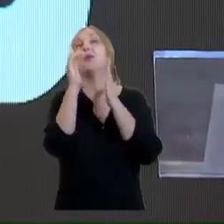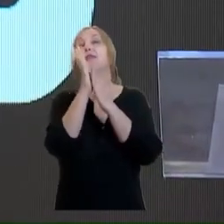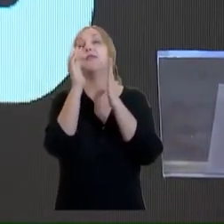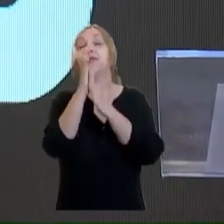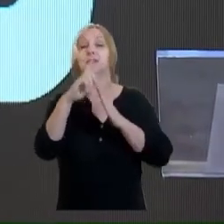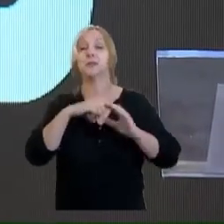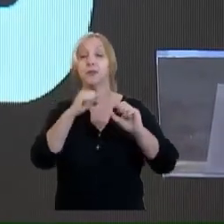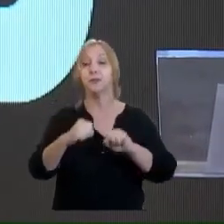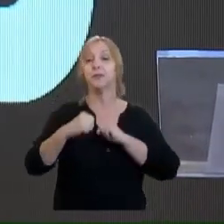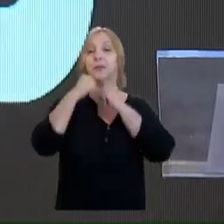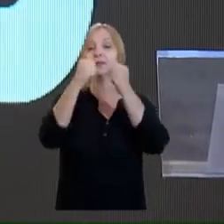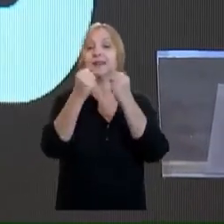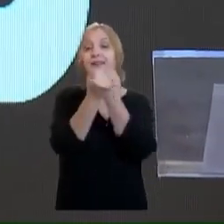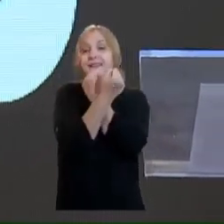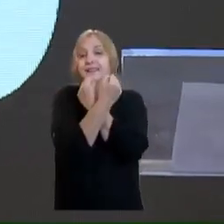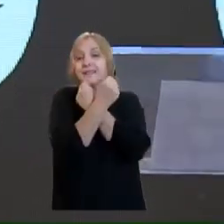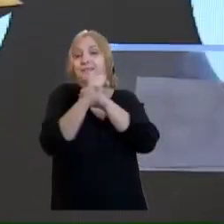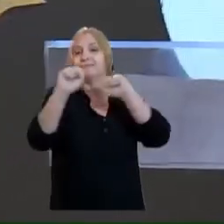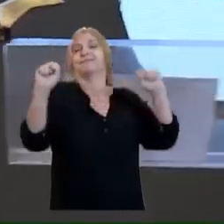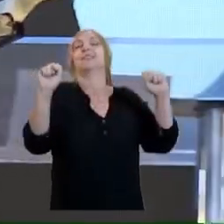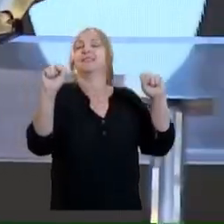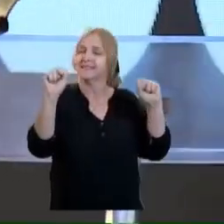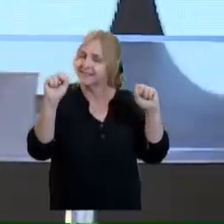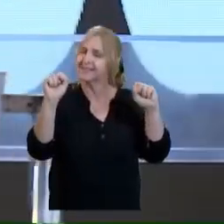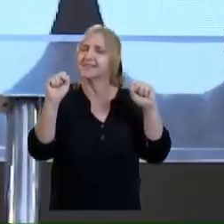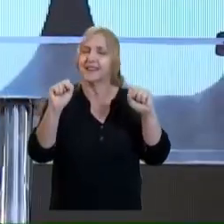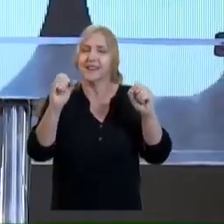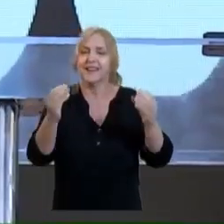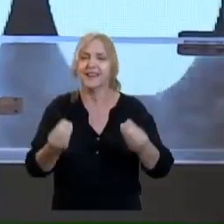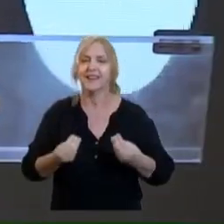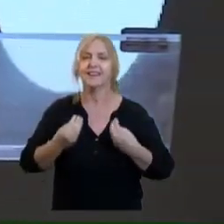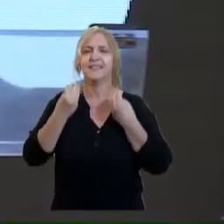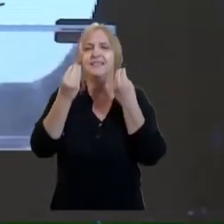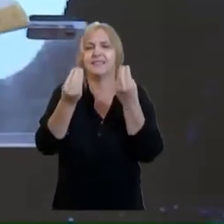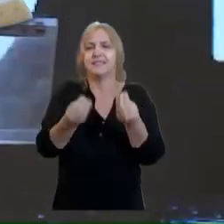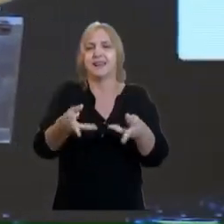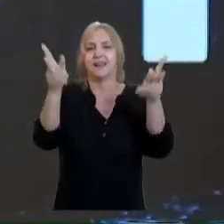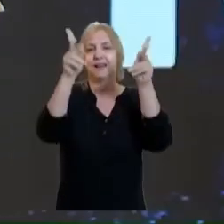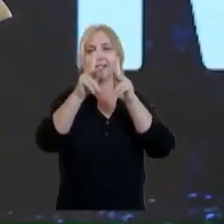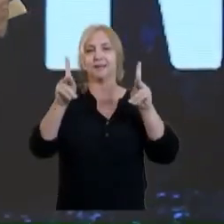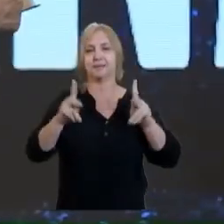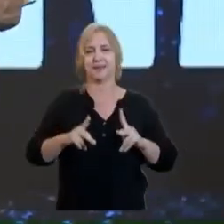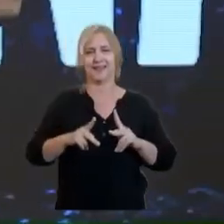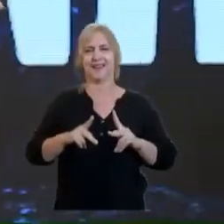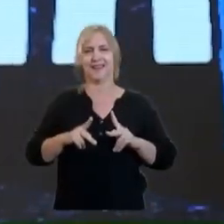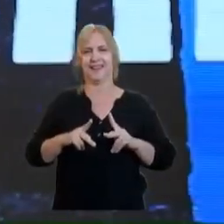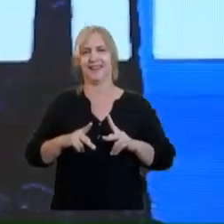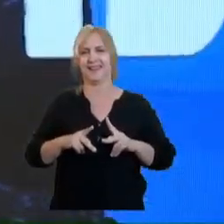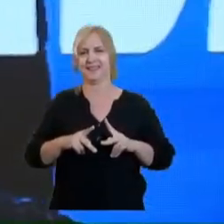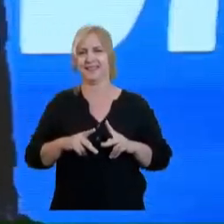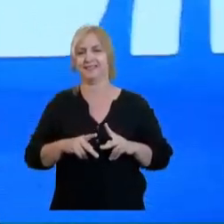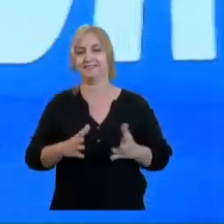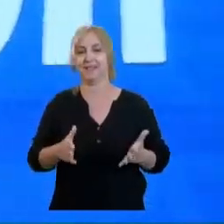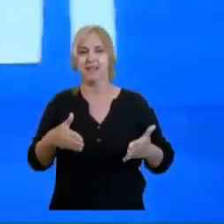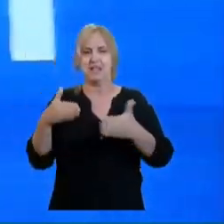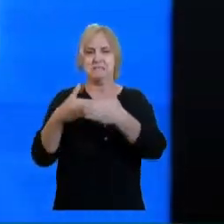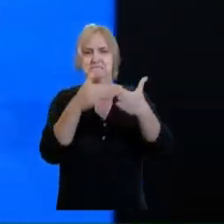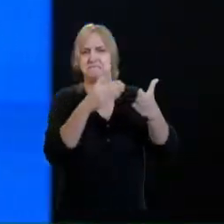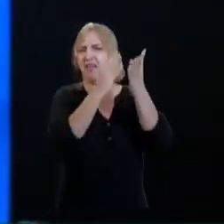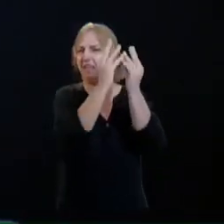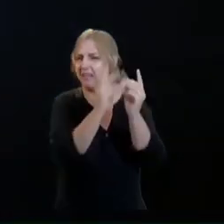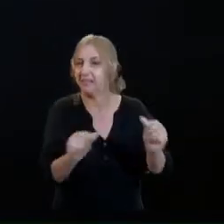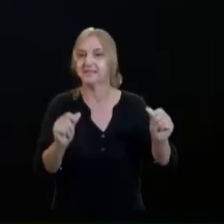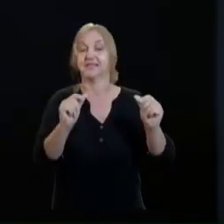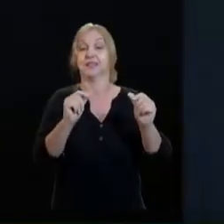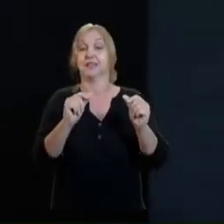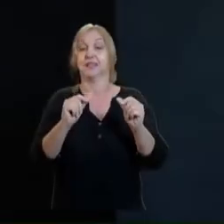O louvor liberta. O louvor traz um alento. O louvor quebra as cadeias. Bendirei o Senhor